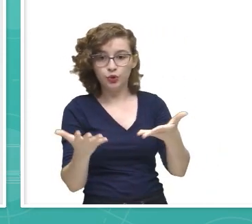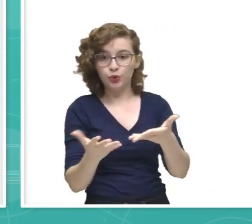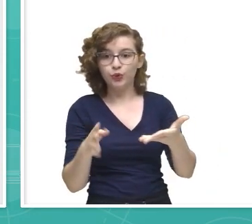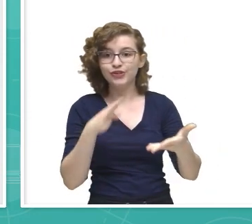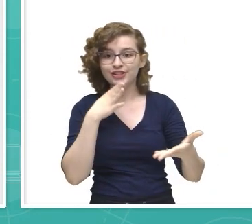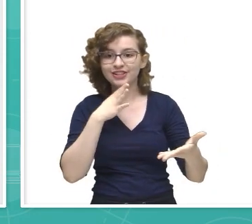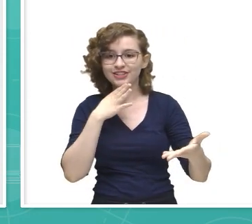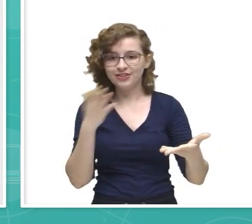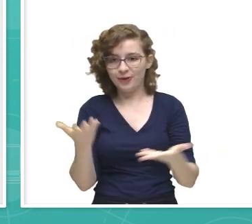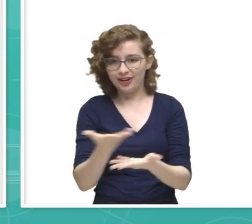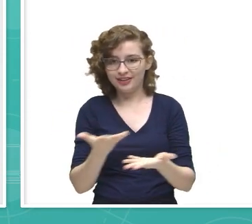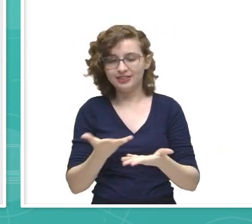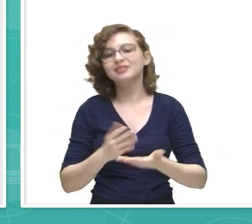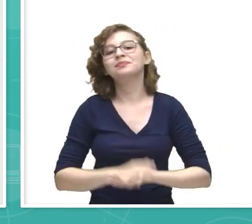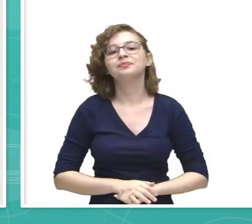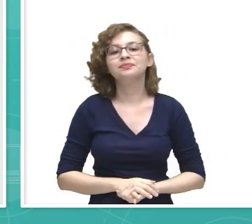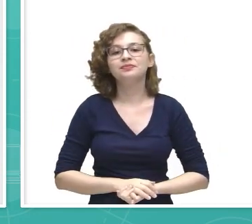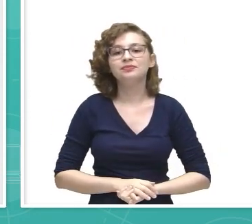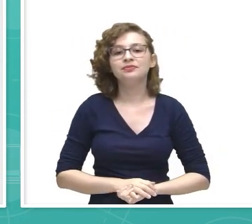geográfica. Opção B.